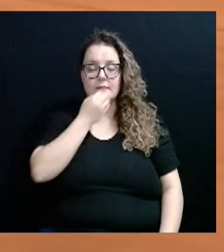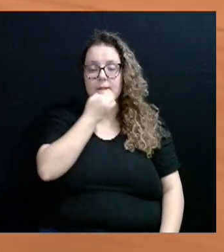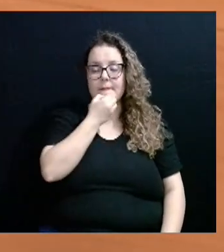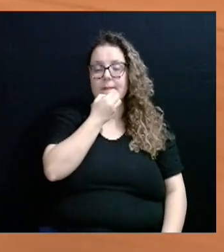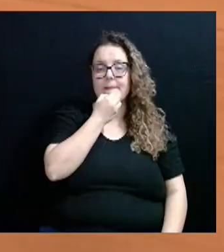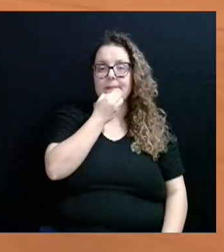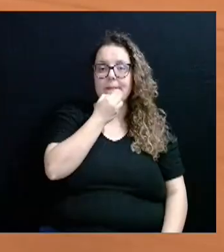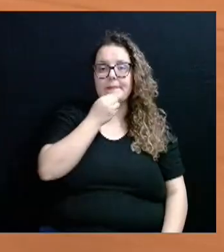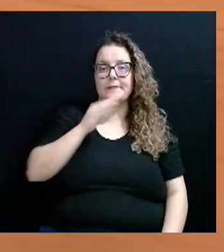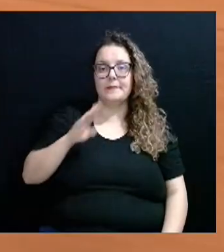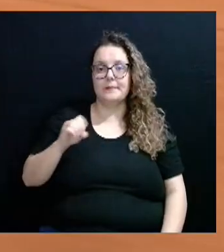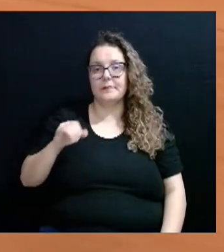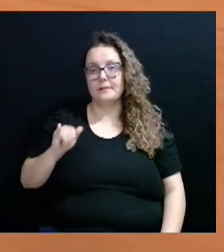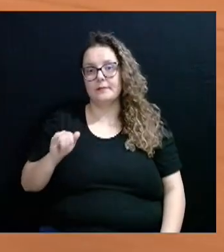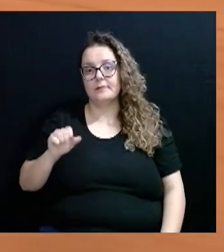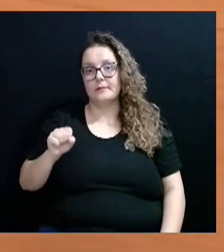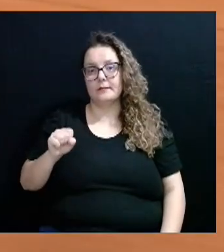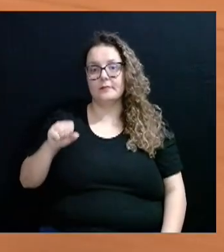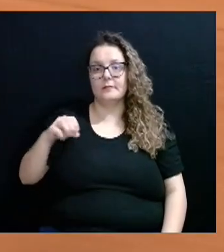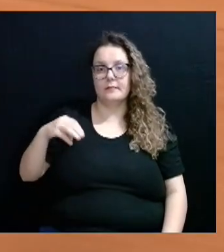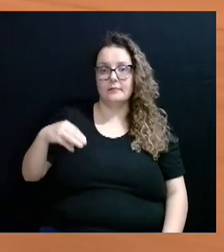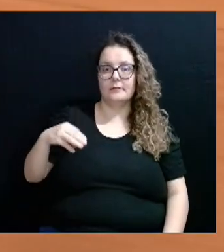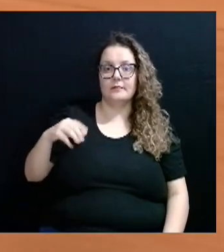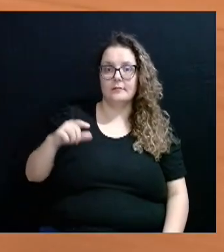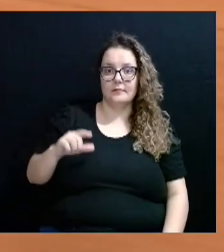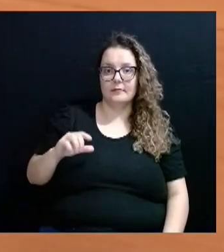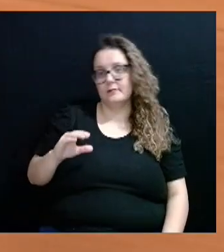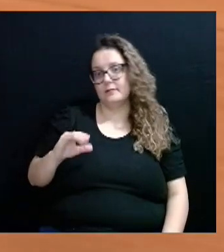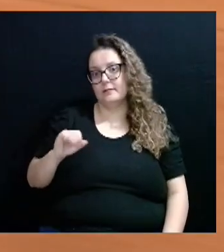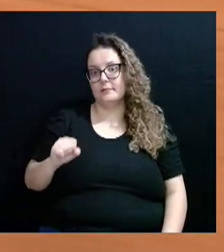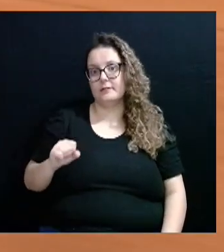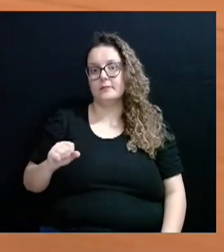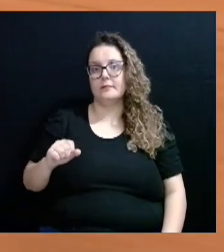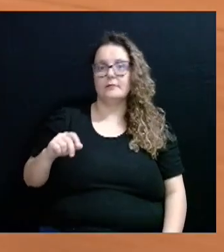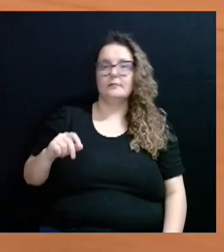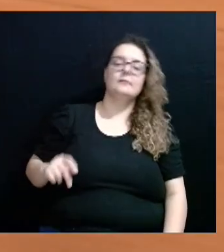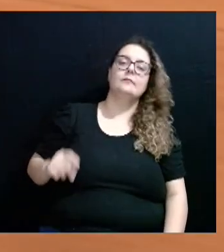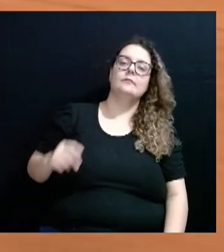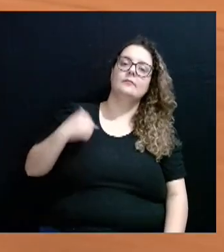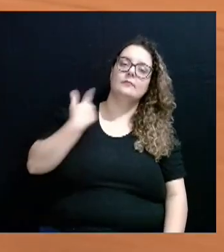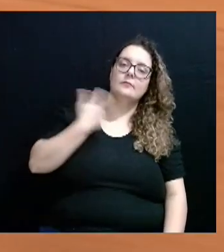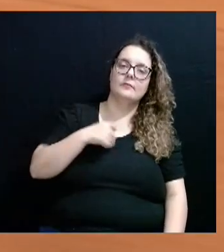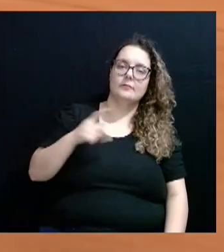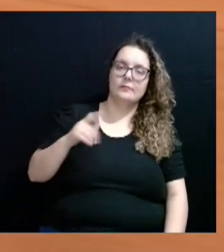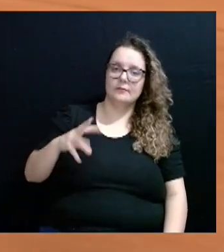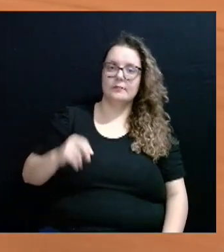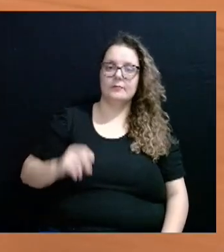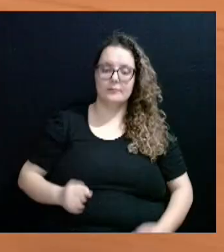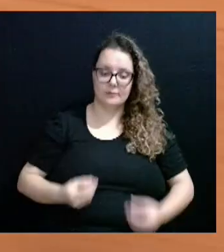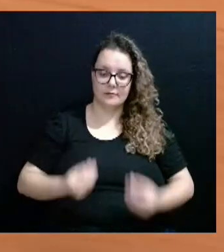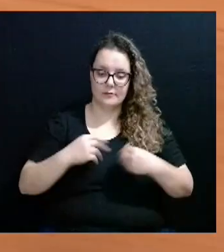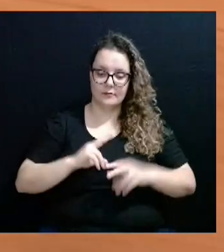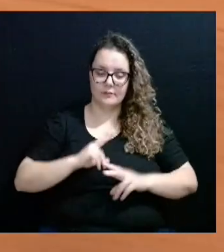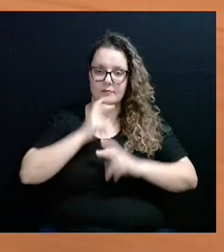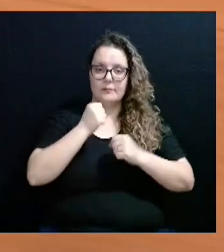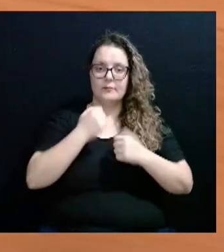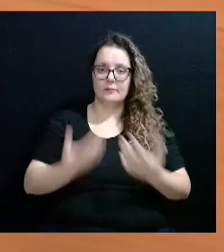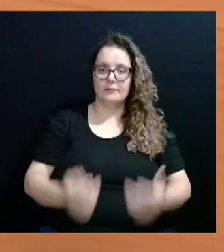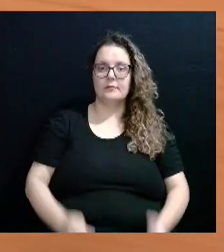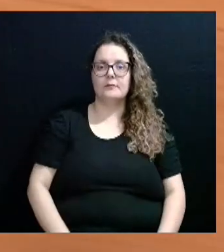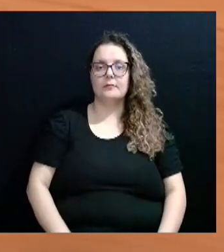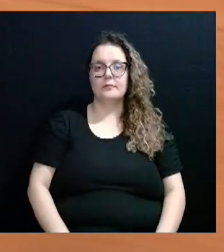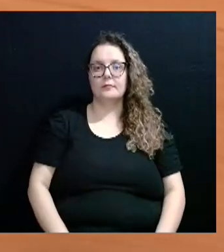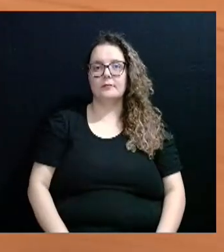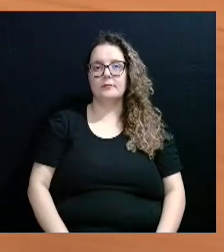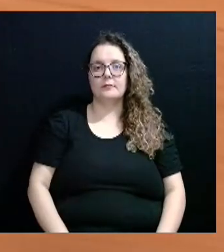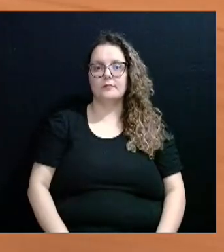Dito isso, um salve ali também para o Gabi, nosso padrinho, sempre vem fortalecendo. E queria deixar, a questão